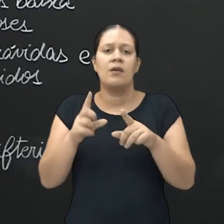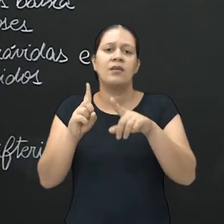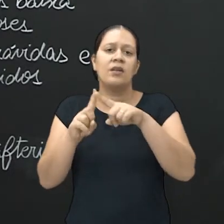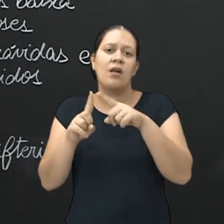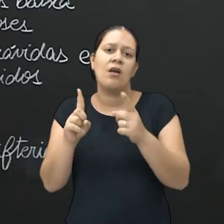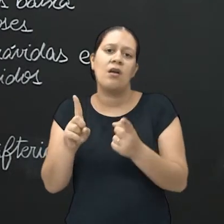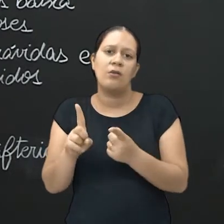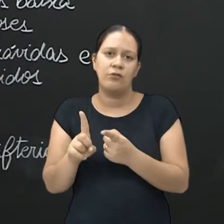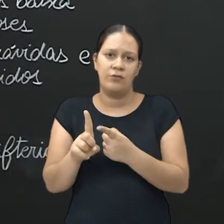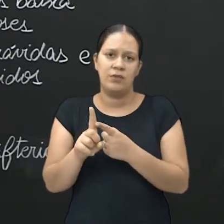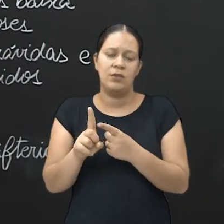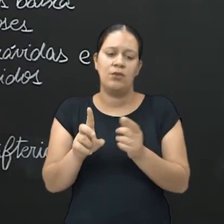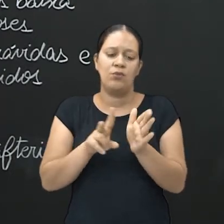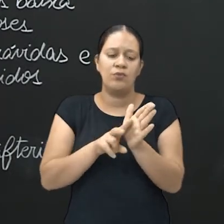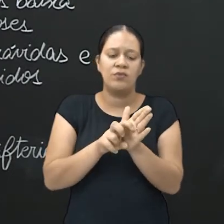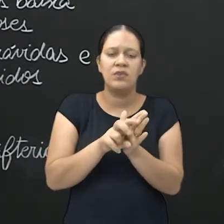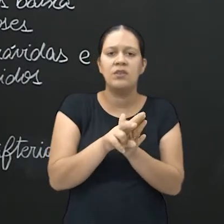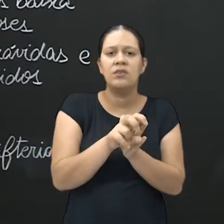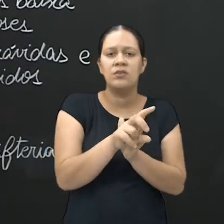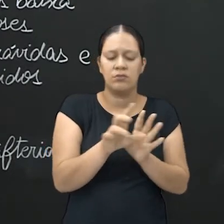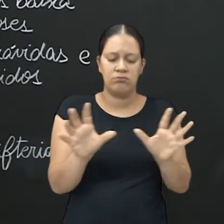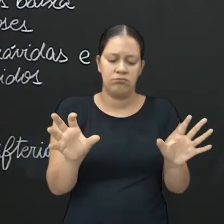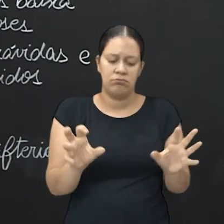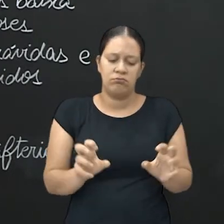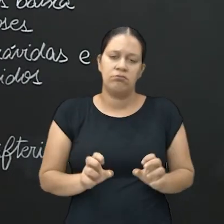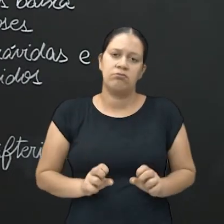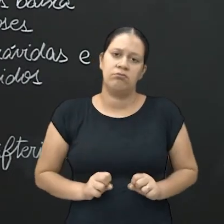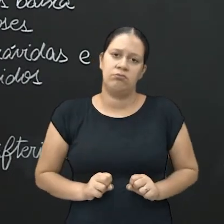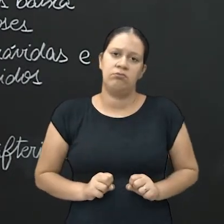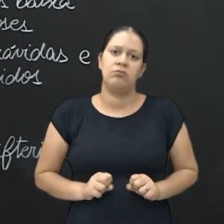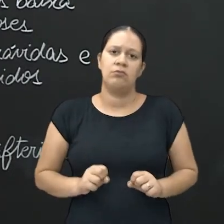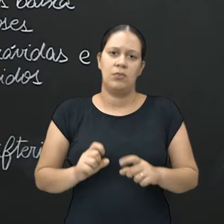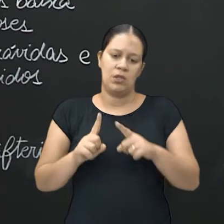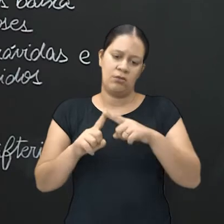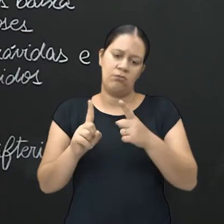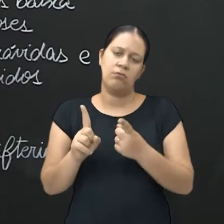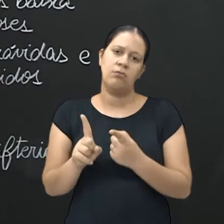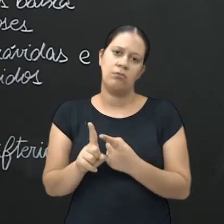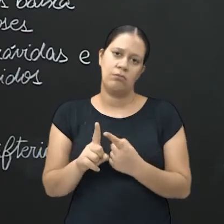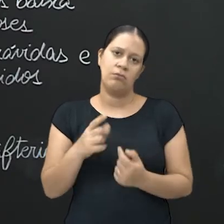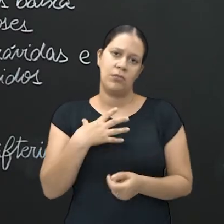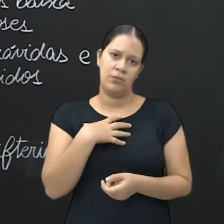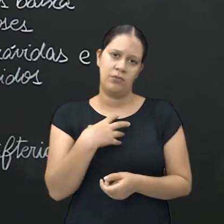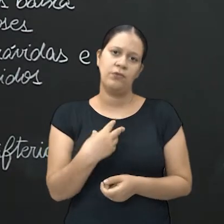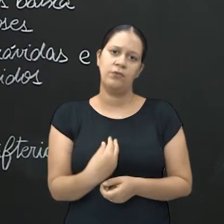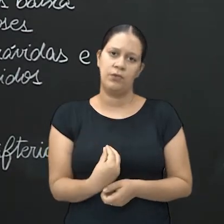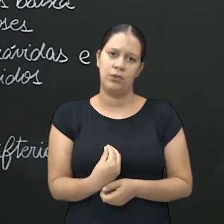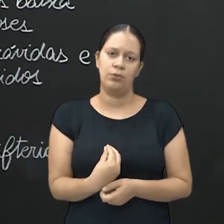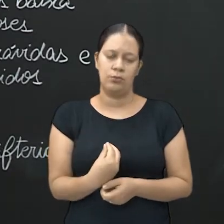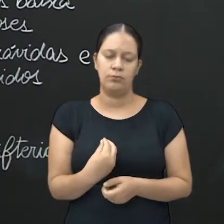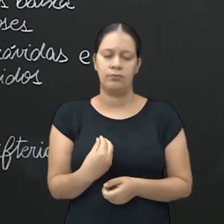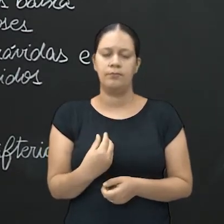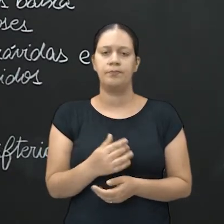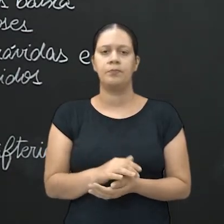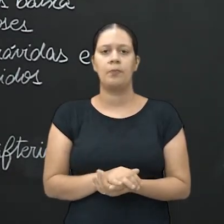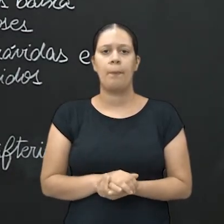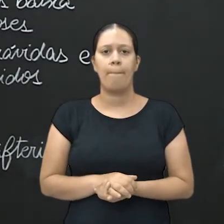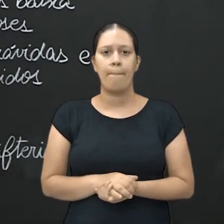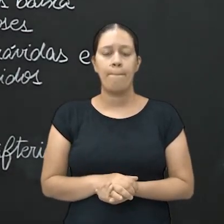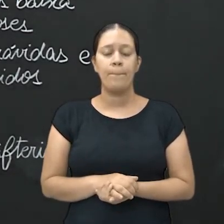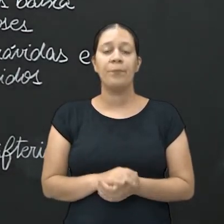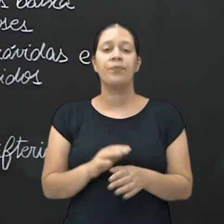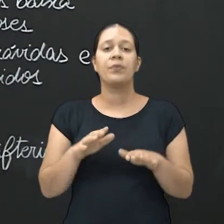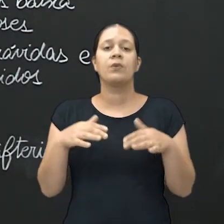afinal, esses vírus podem passar e levar a danos a esse filhote, a esse baby que está sendo desenvolvido aí, correto?